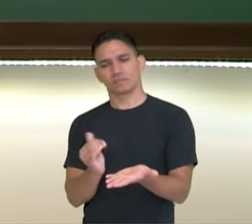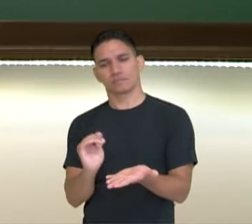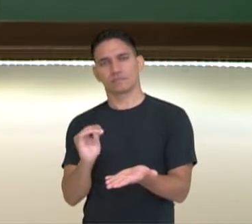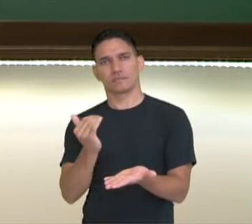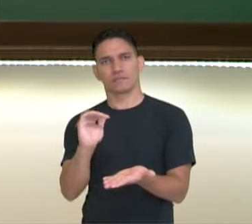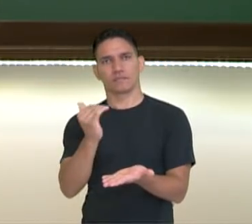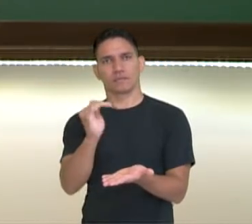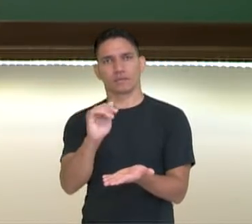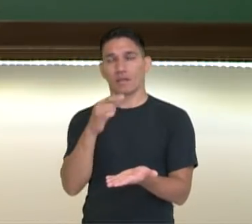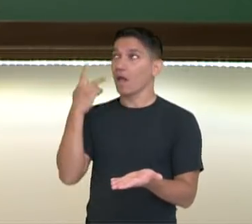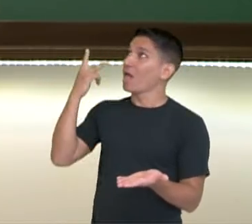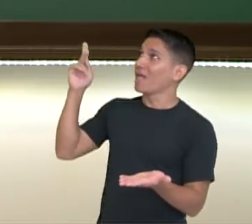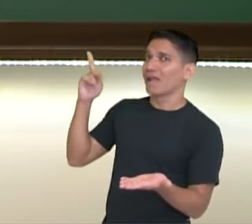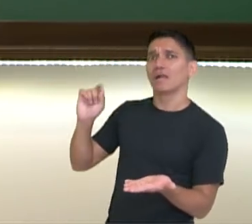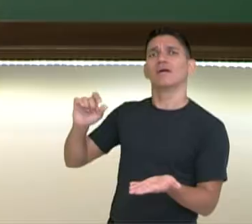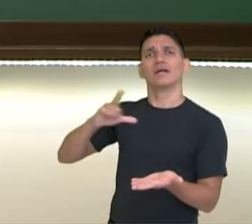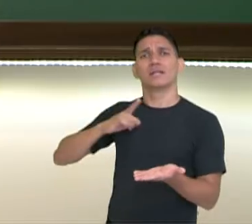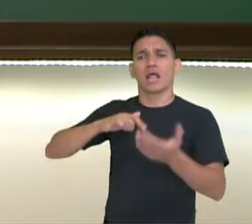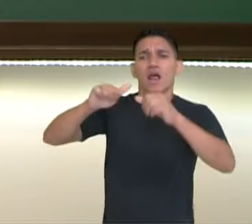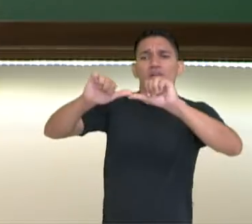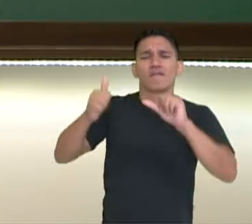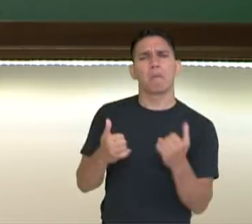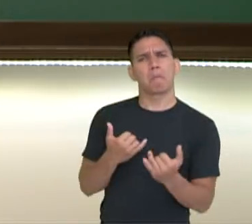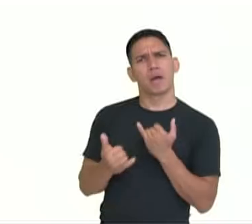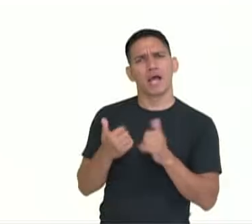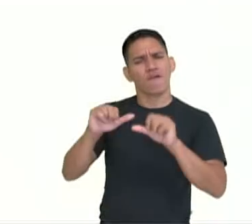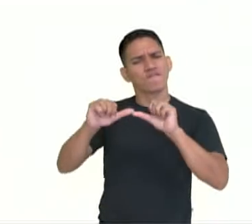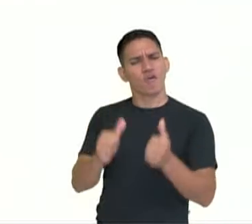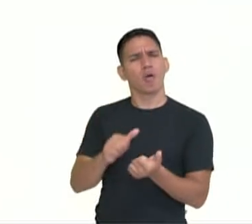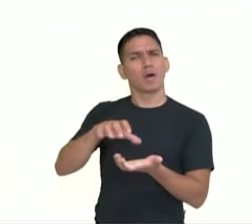construção aí num formato piramidal.